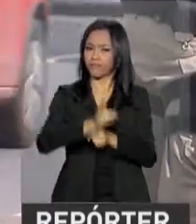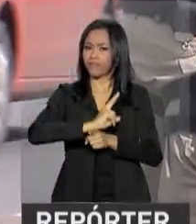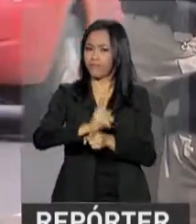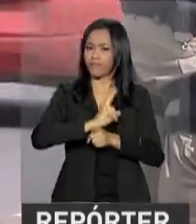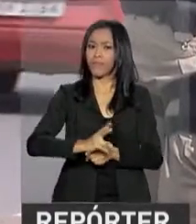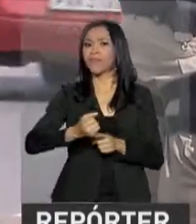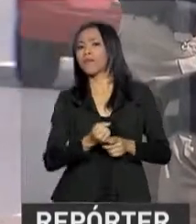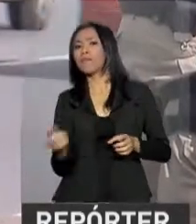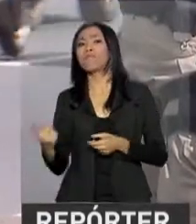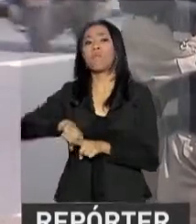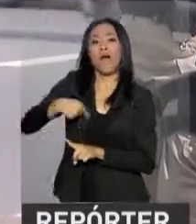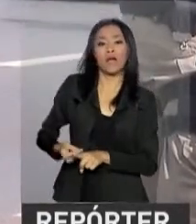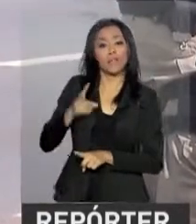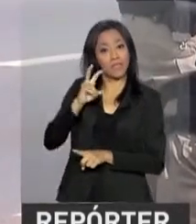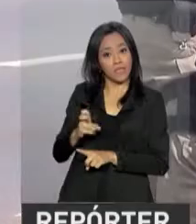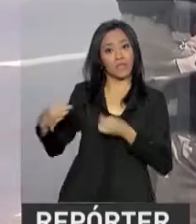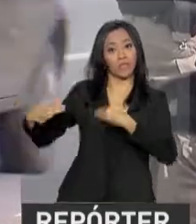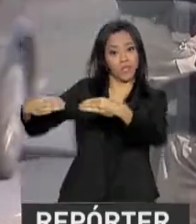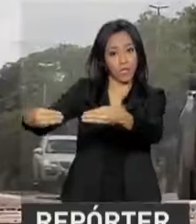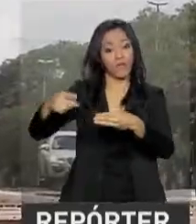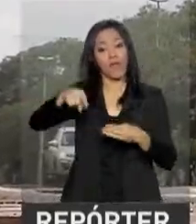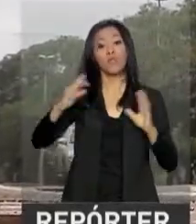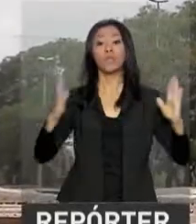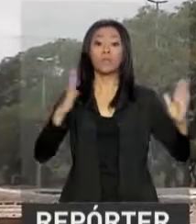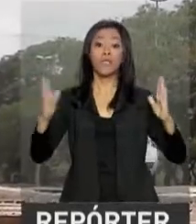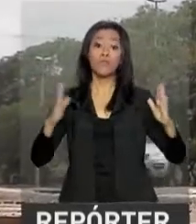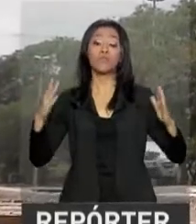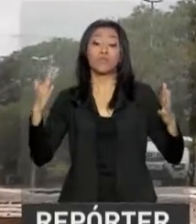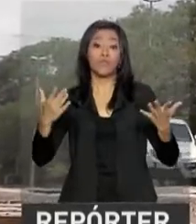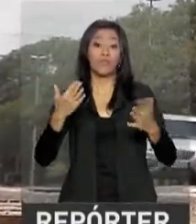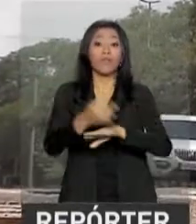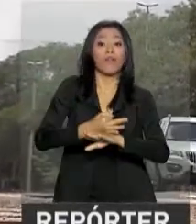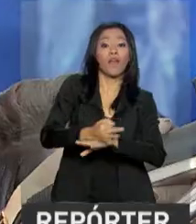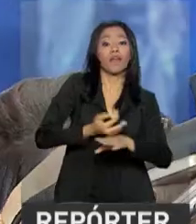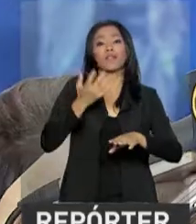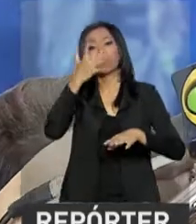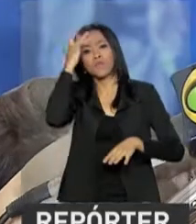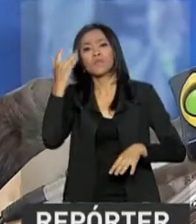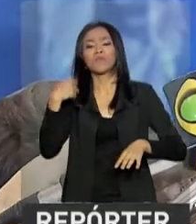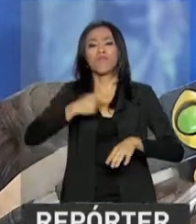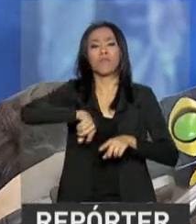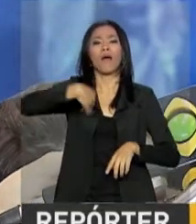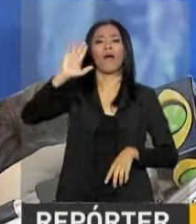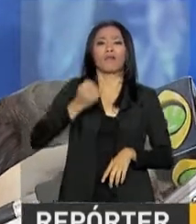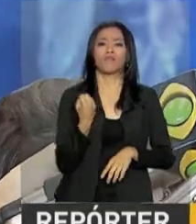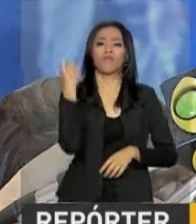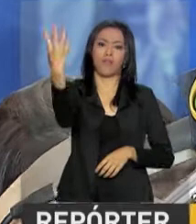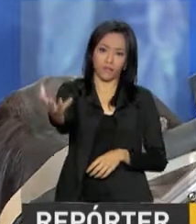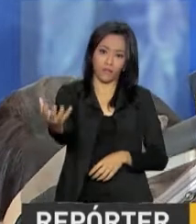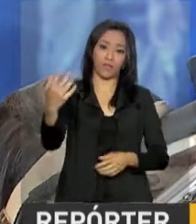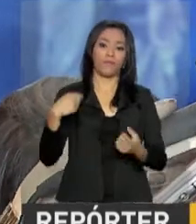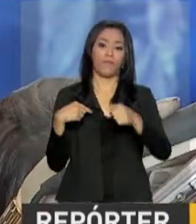ministérios acontece no período de alta temporada quando as pessoas viajam mais nos preocupamos aproximadamente